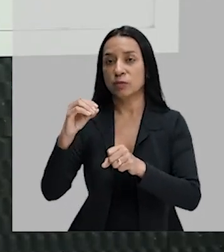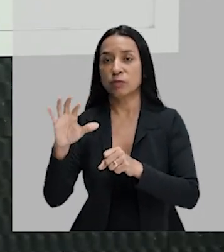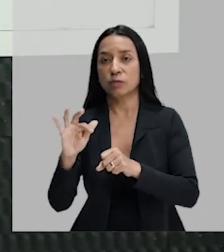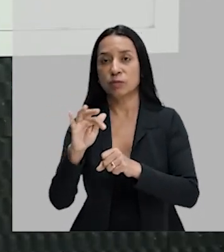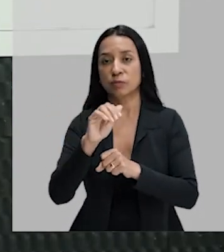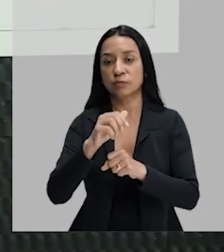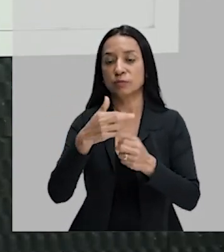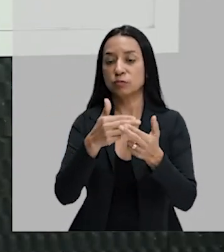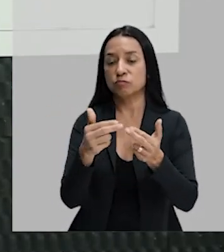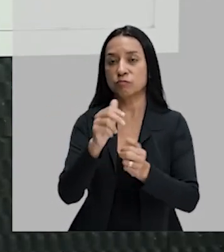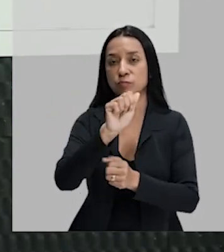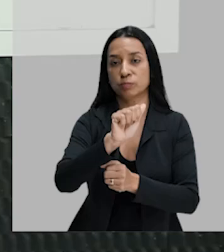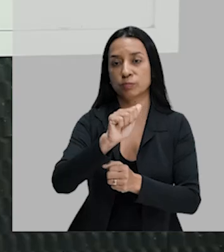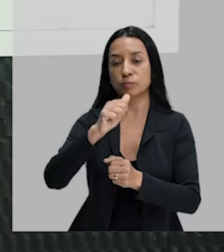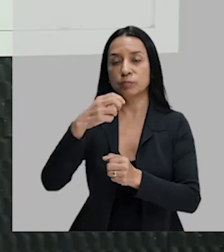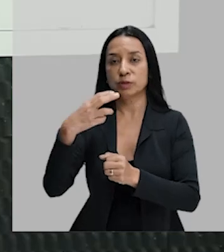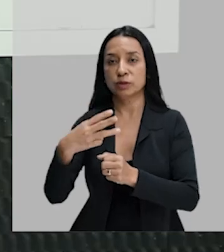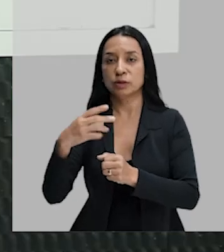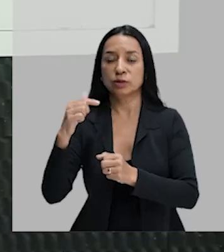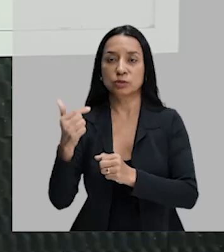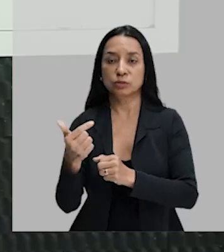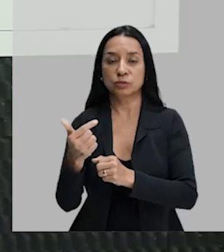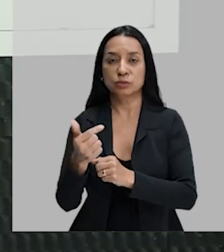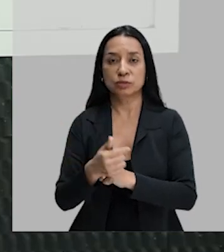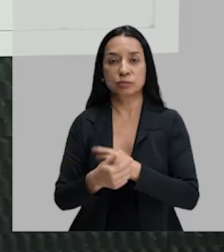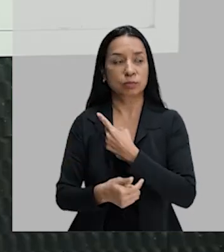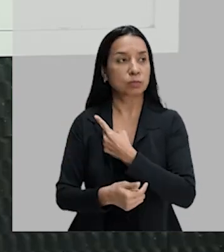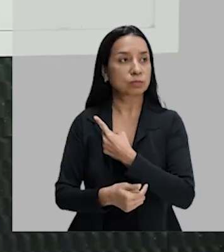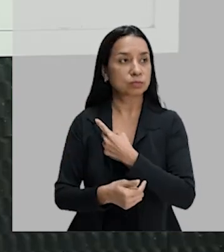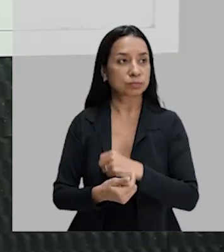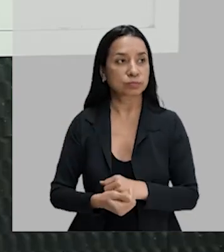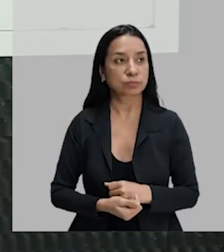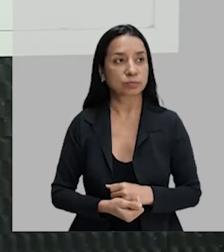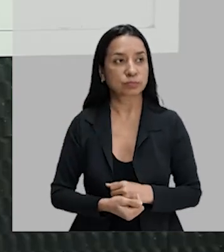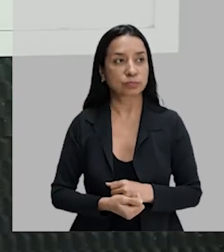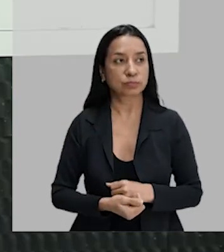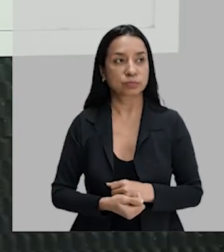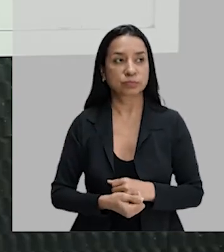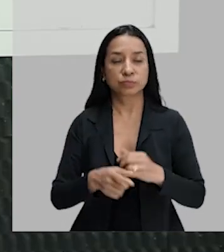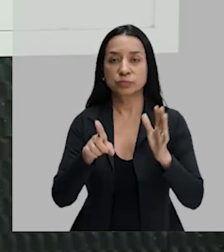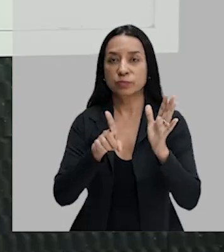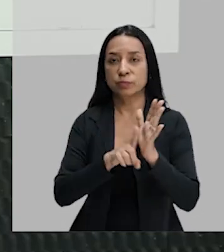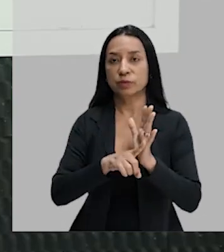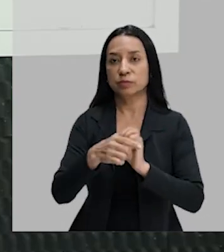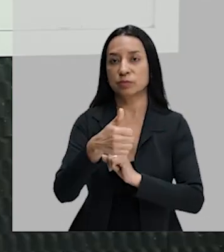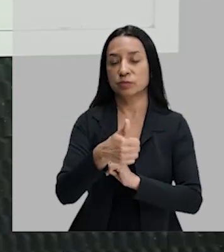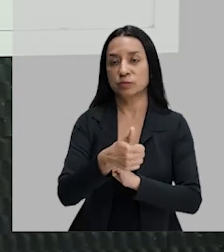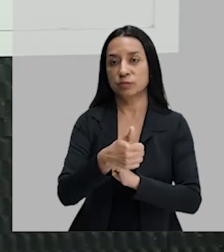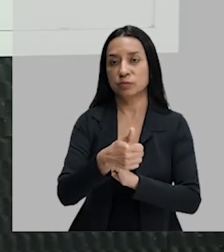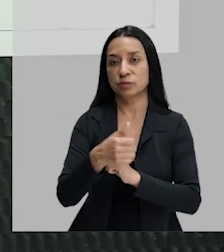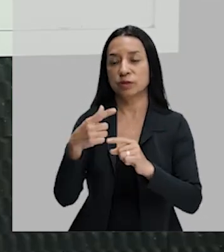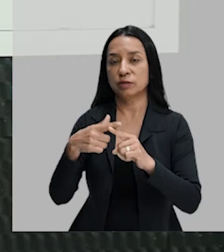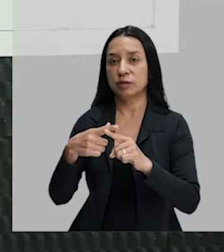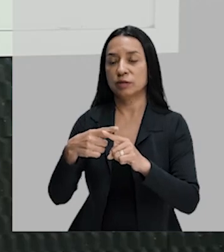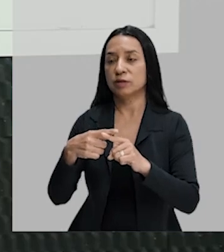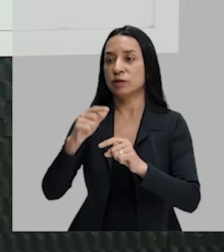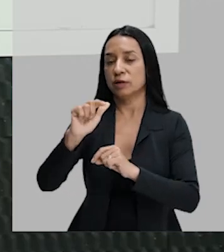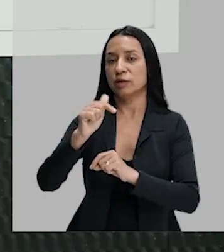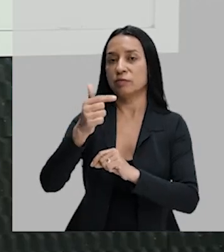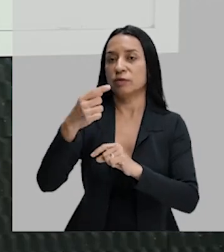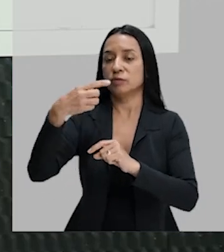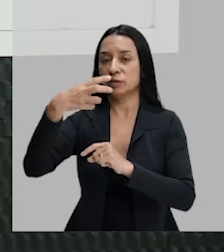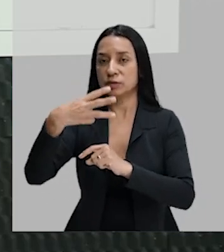um elevado a 3 + 2 multiplicado pelo menor complementar